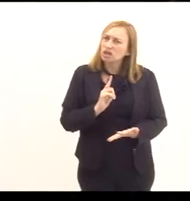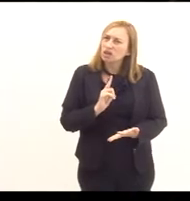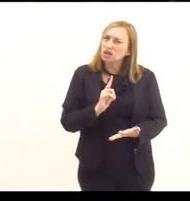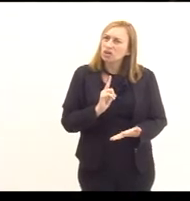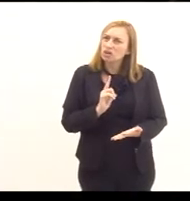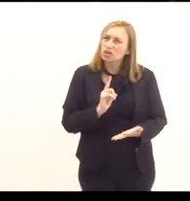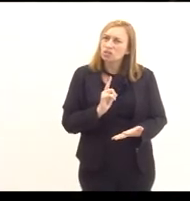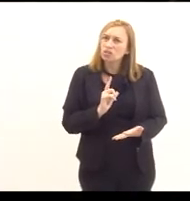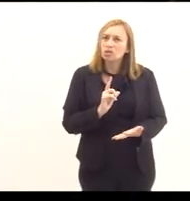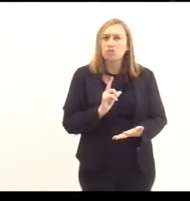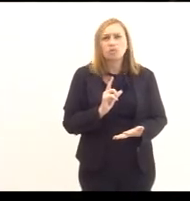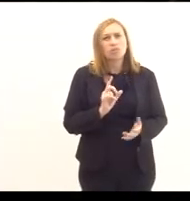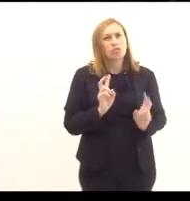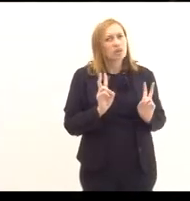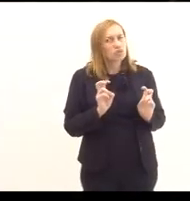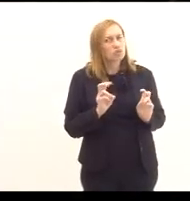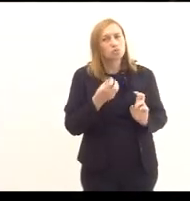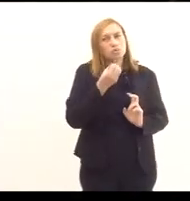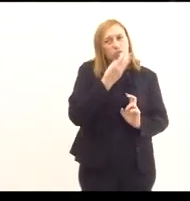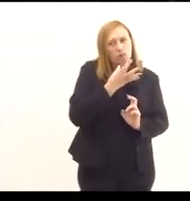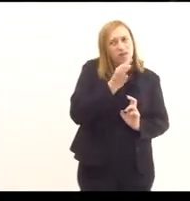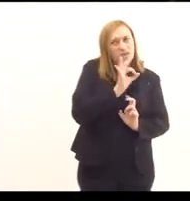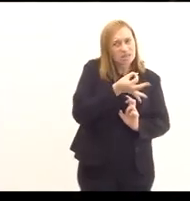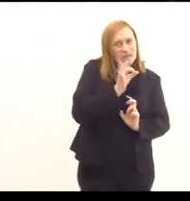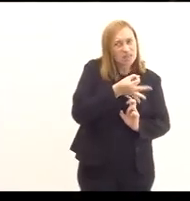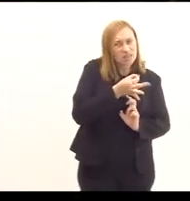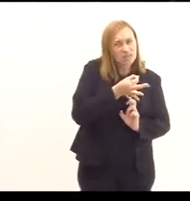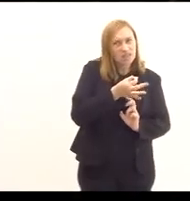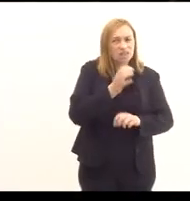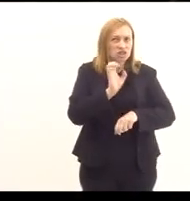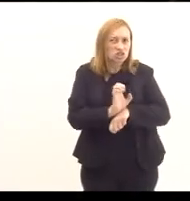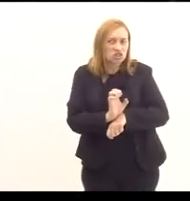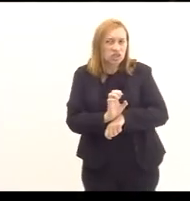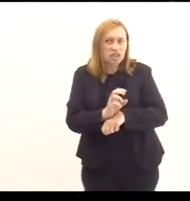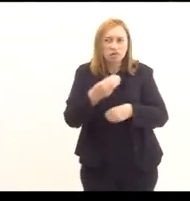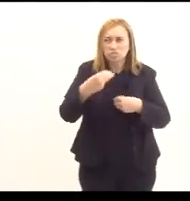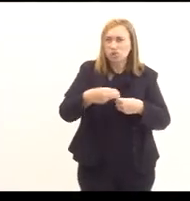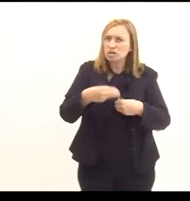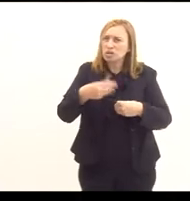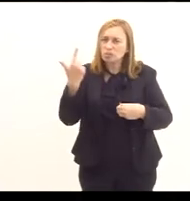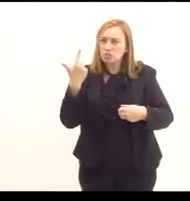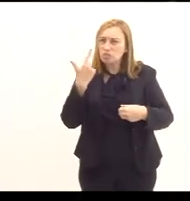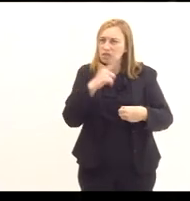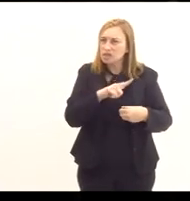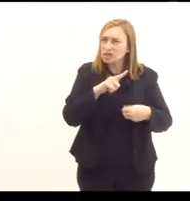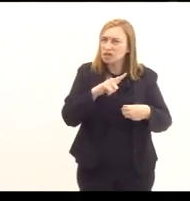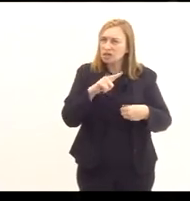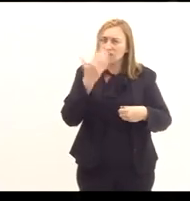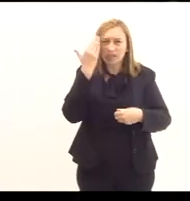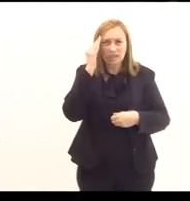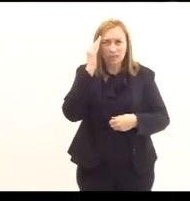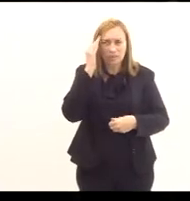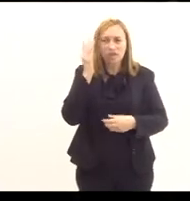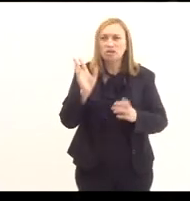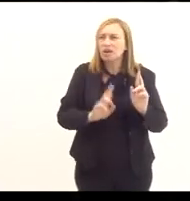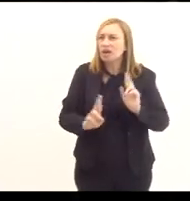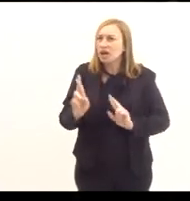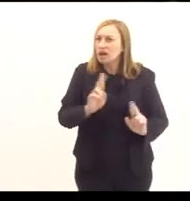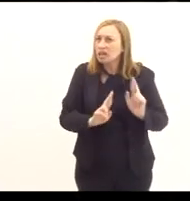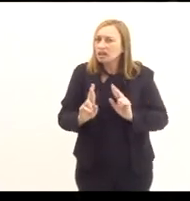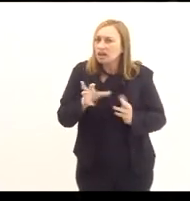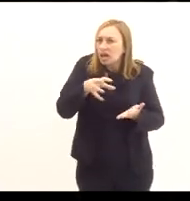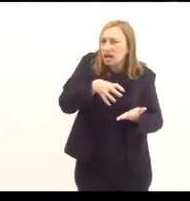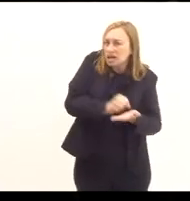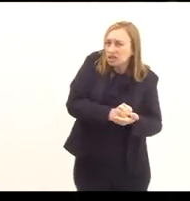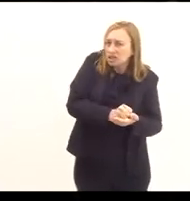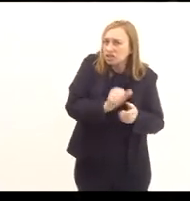bom atualmente que efetivamente estado e município conseguiram chegar a um consenso em relação ao